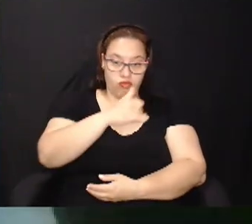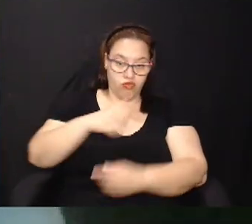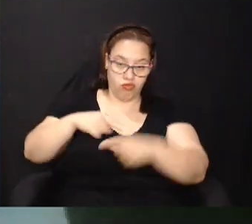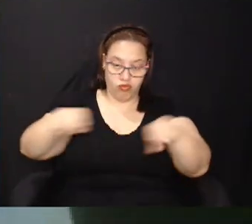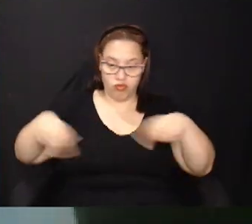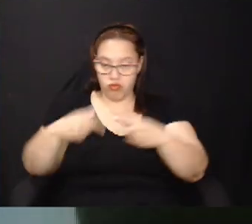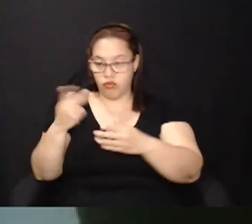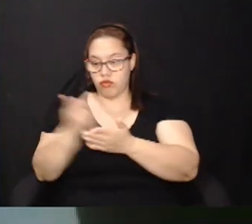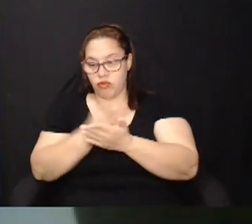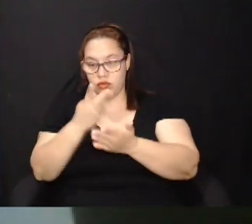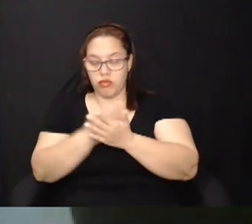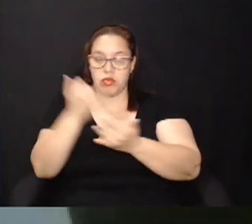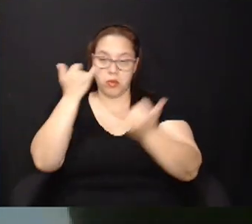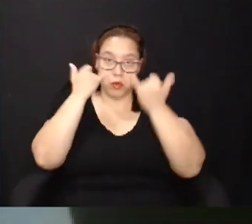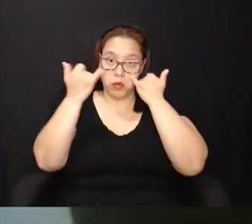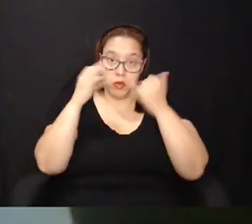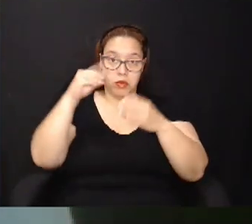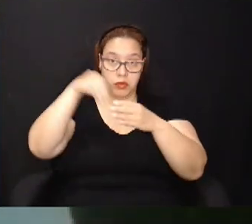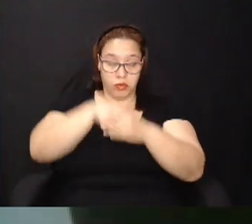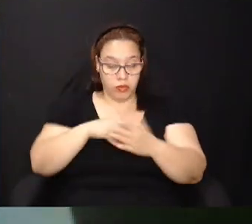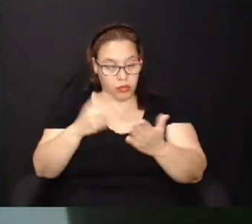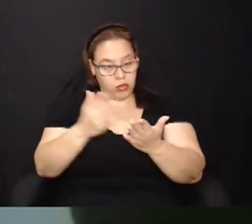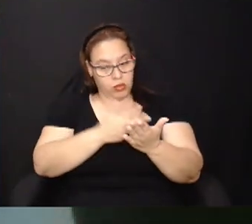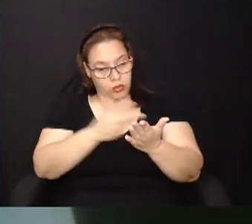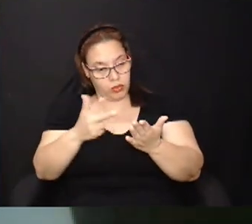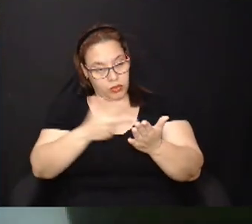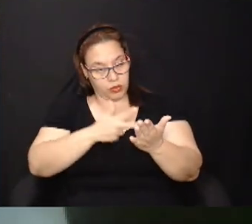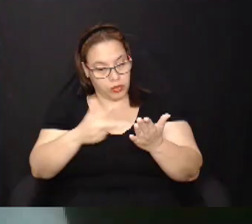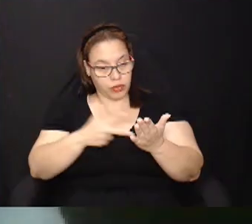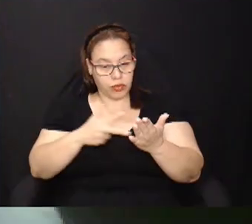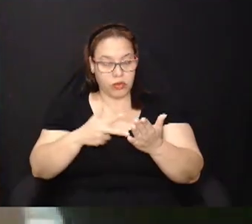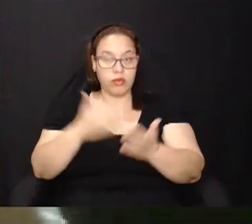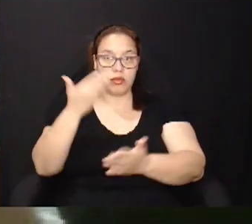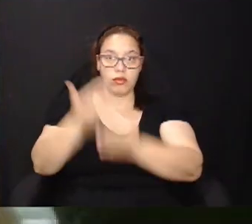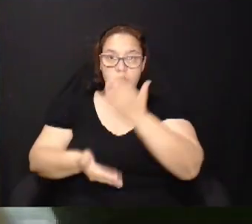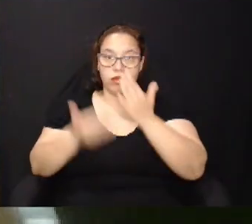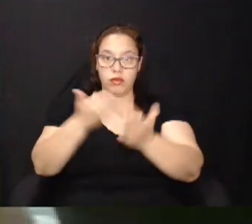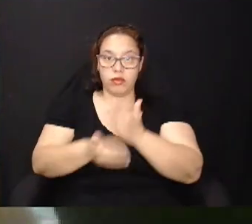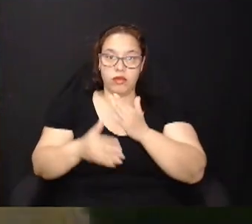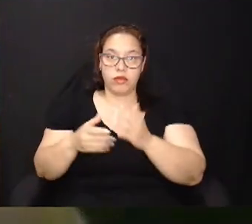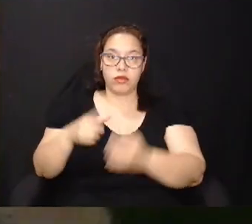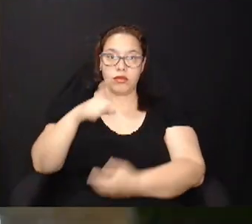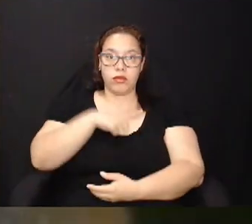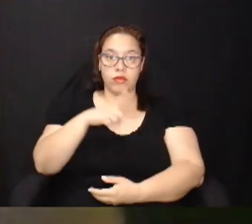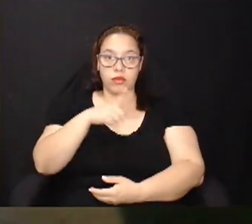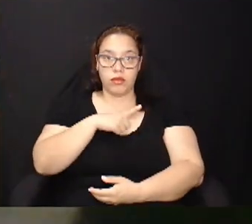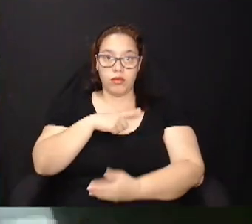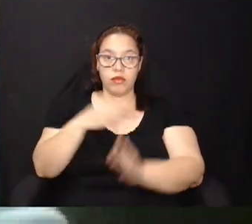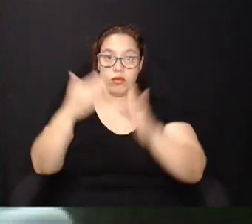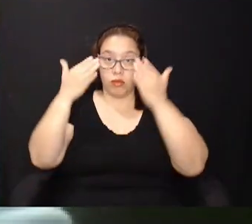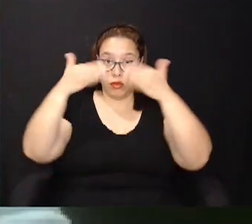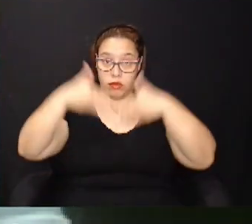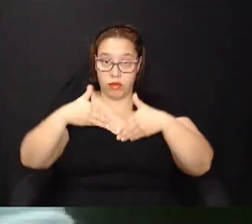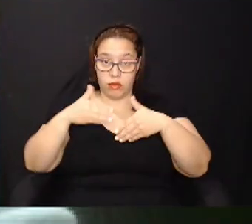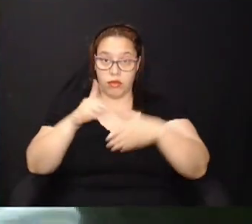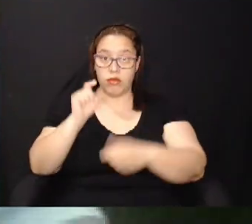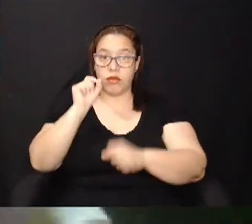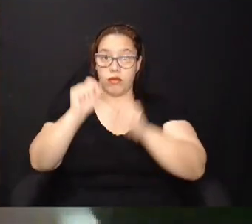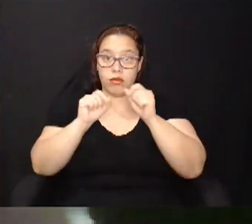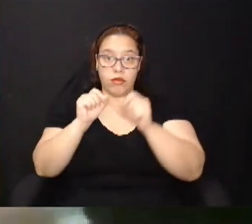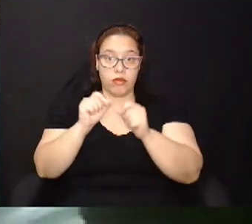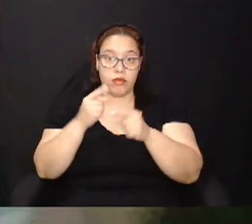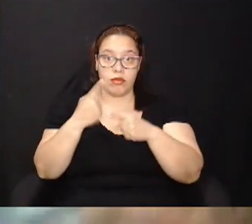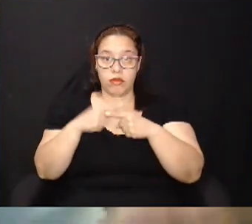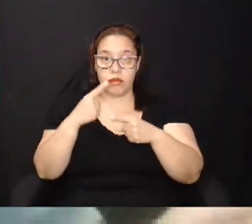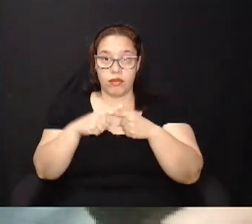informação, e por dentro, para caso a companhia perca a sua mala, você tem um indício de prova a mais do que tinha lá dentro. Porque no fim das contas, se sua mala for